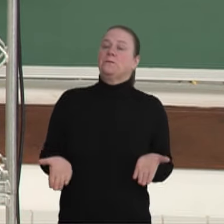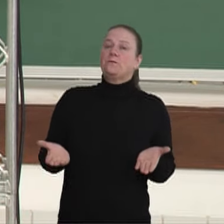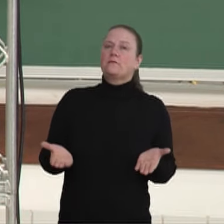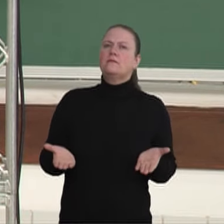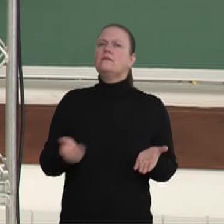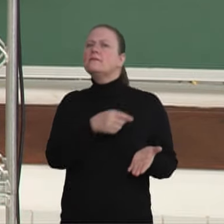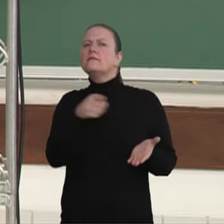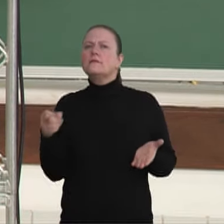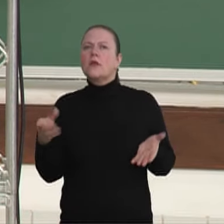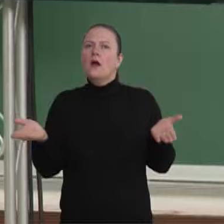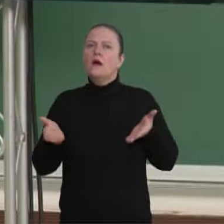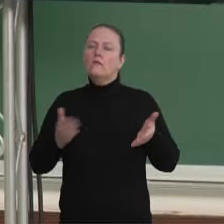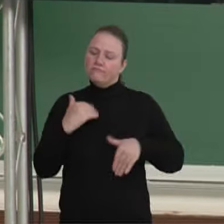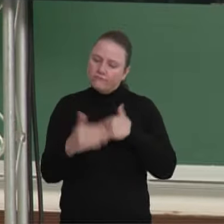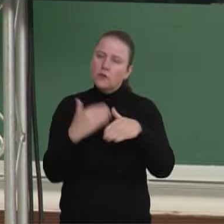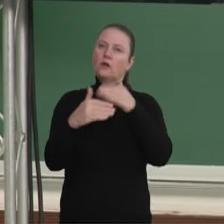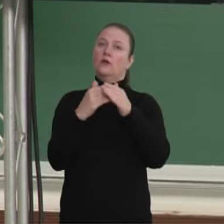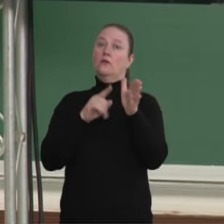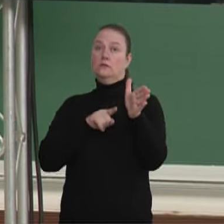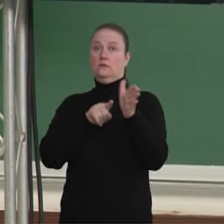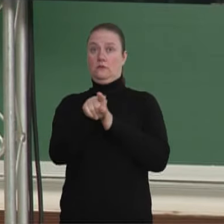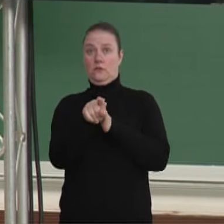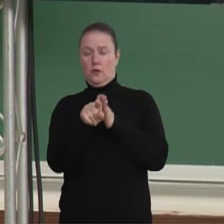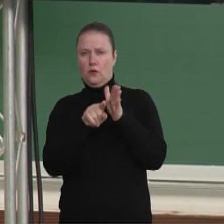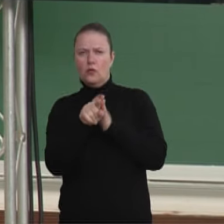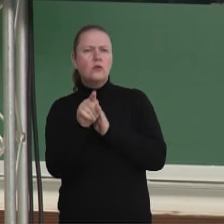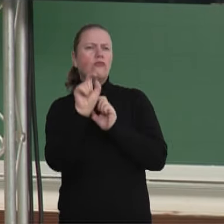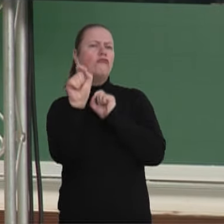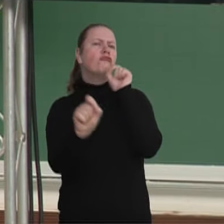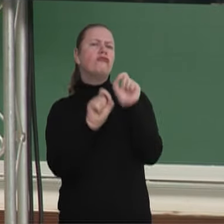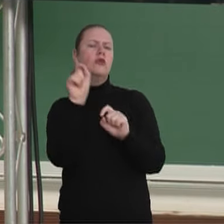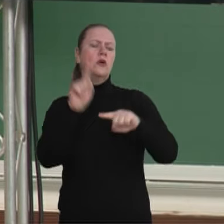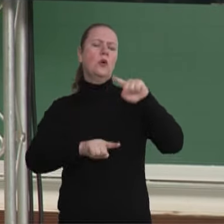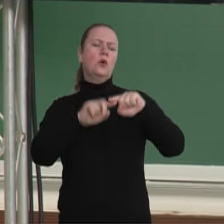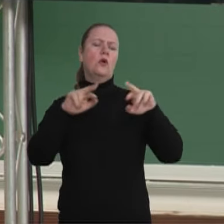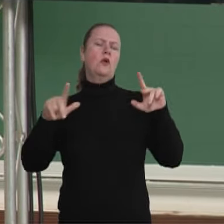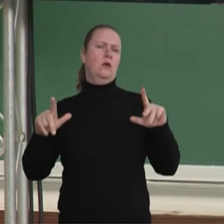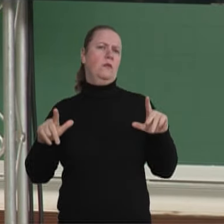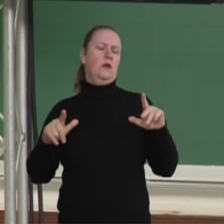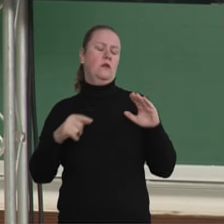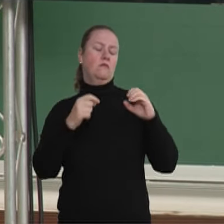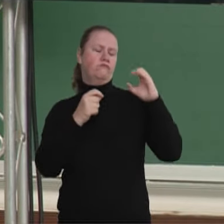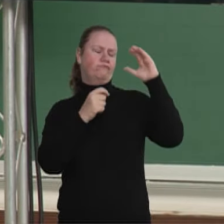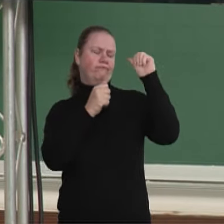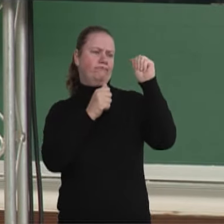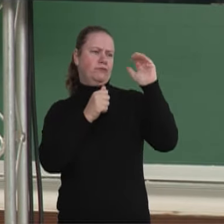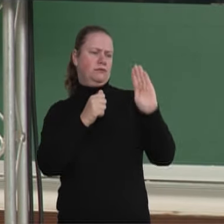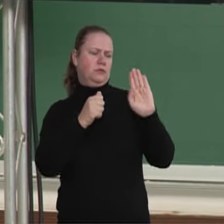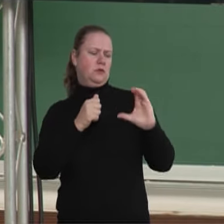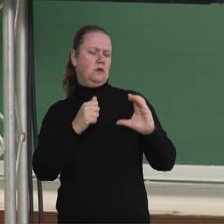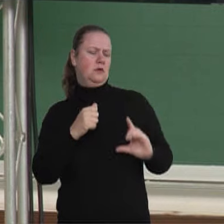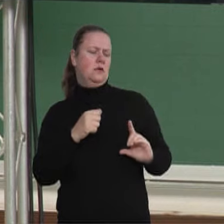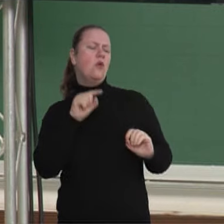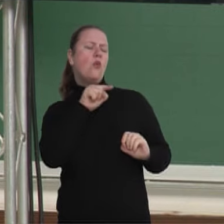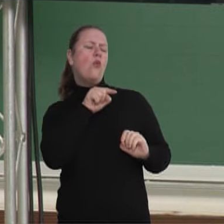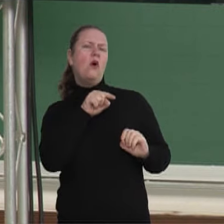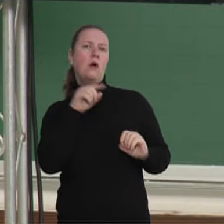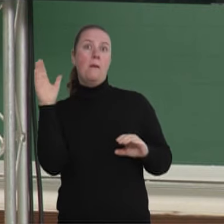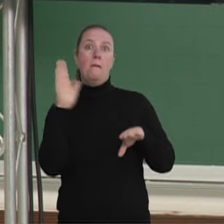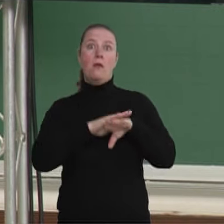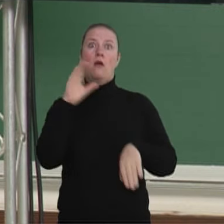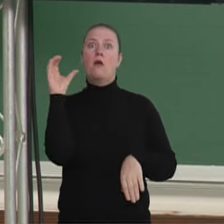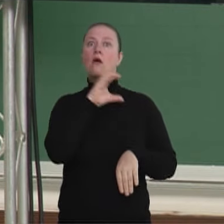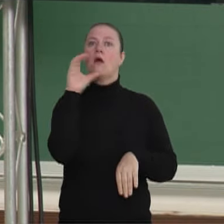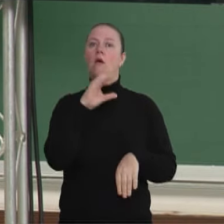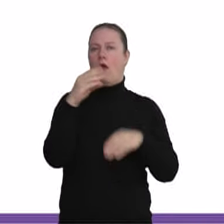Pessoal, avançamos então aqui no nosso quiz. Ó, qual dos componentes abaixo transmite calor mais rapidamente por condução?